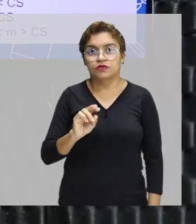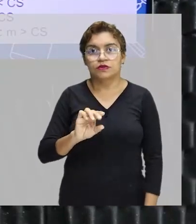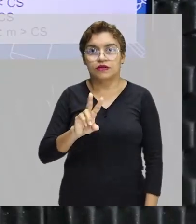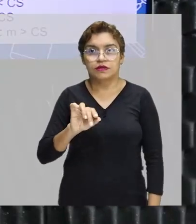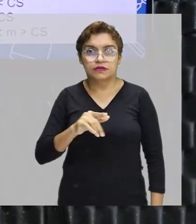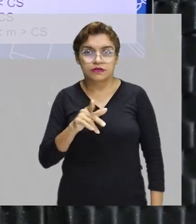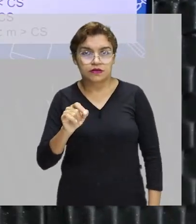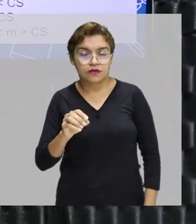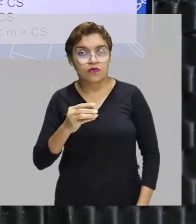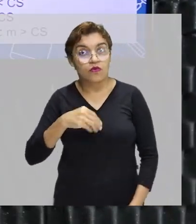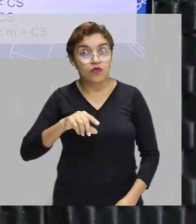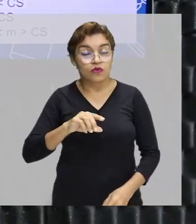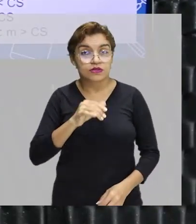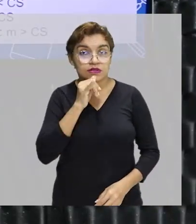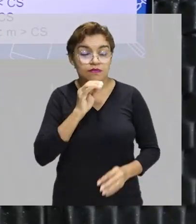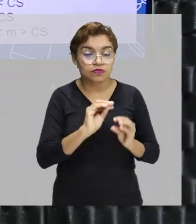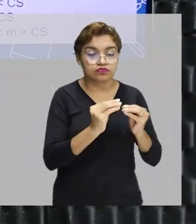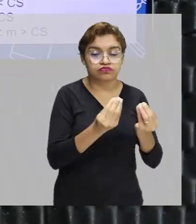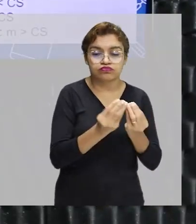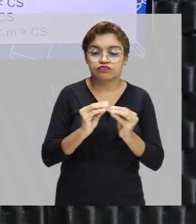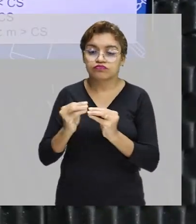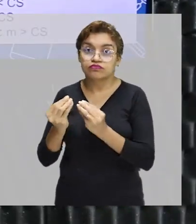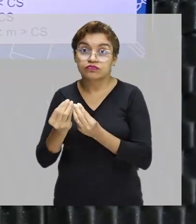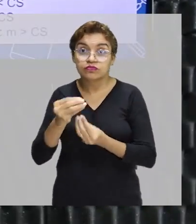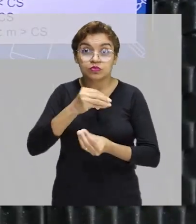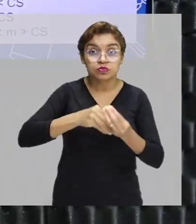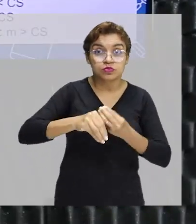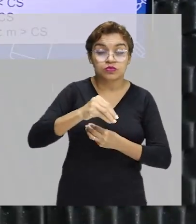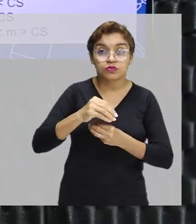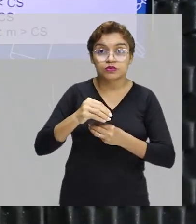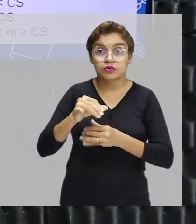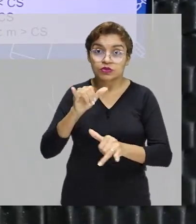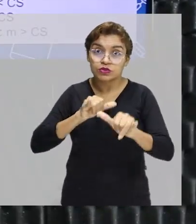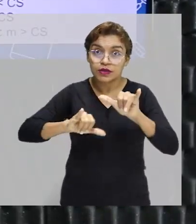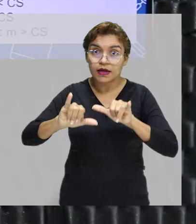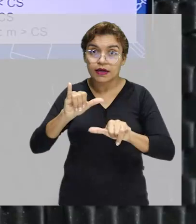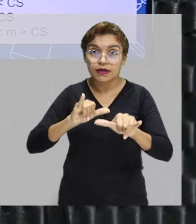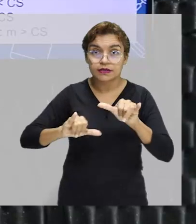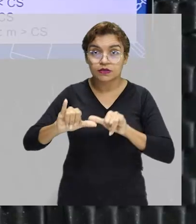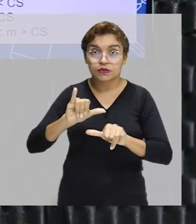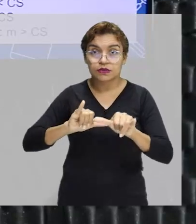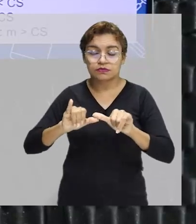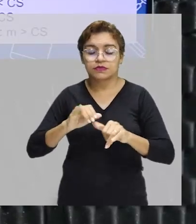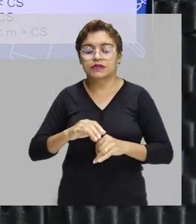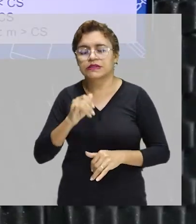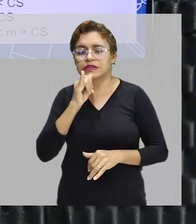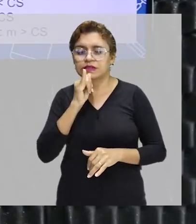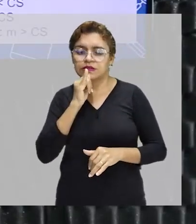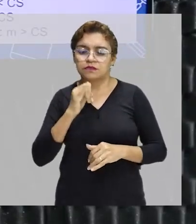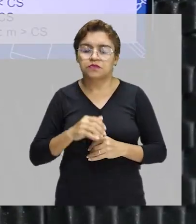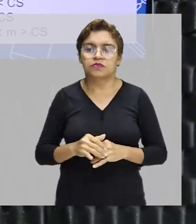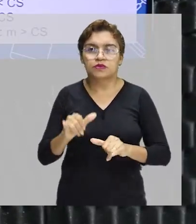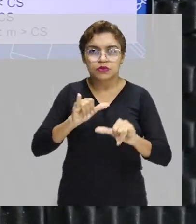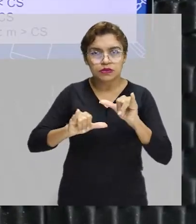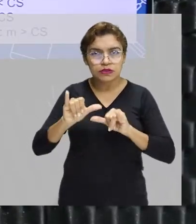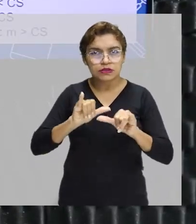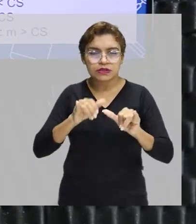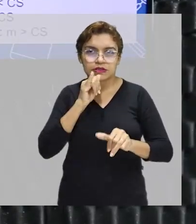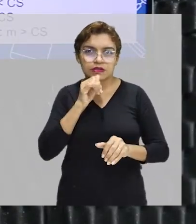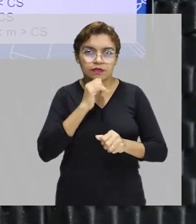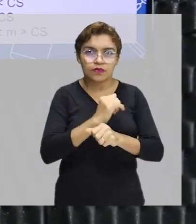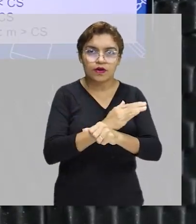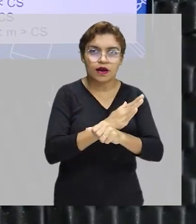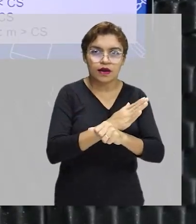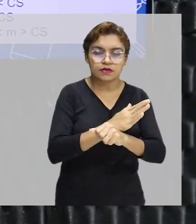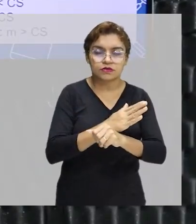mistura de soluções com reação química. E aí, por exemplo, eu posso estar reagindo um ácido com uma